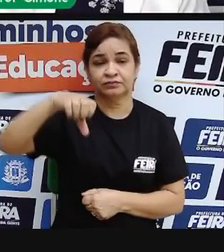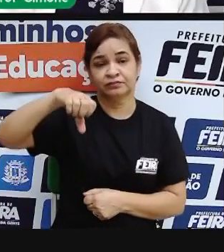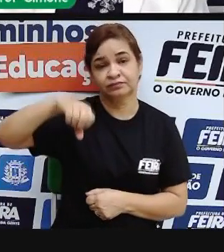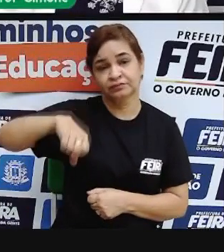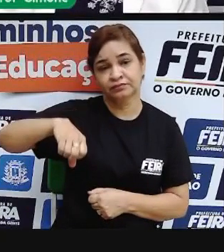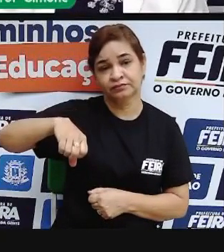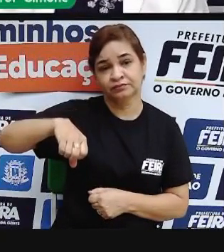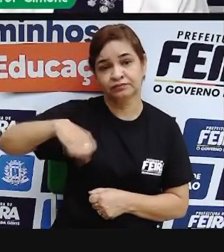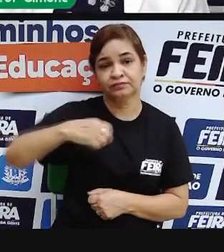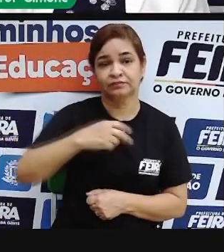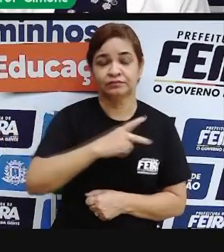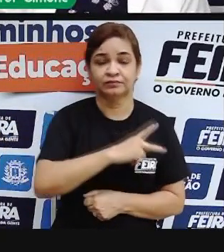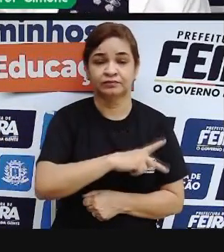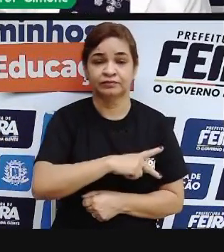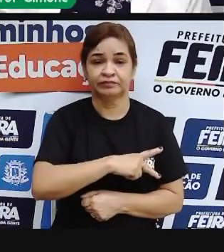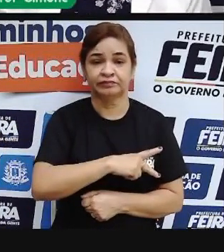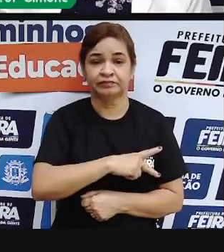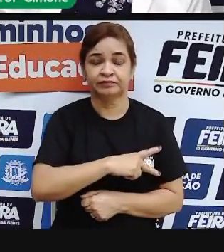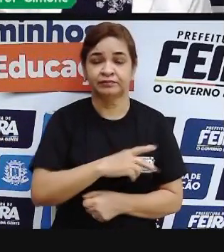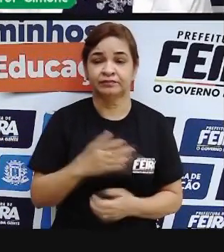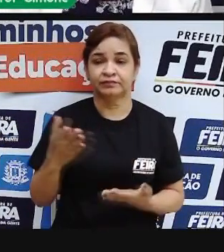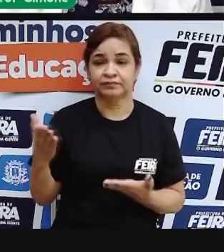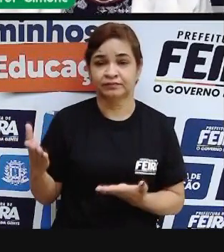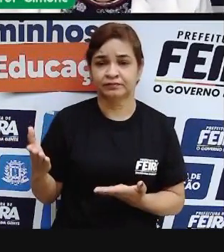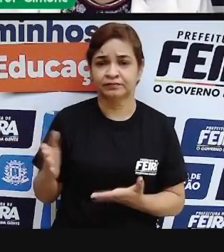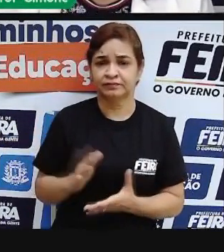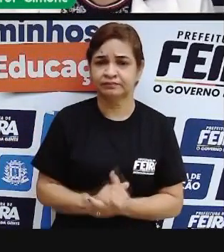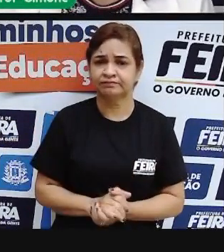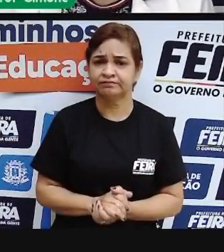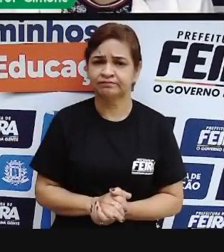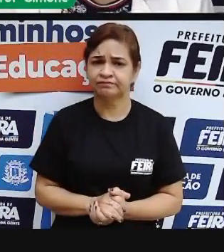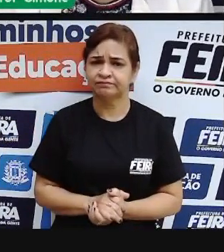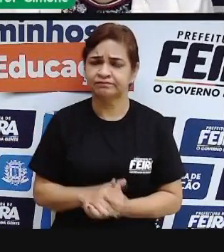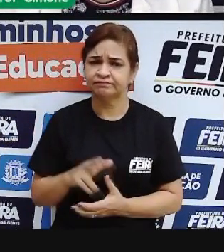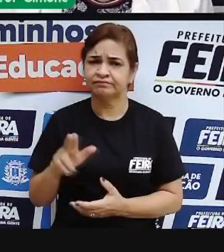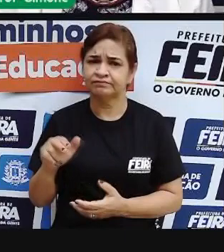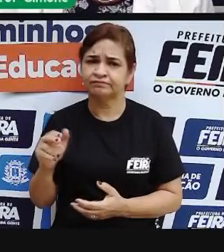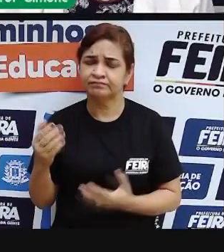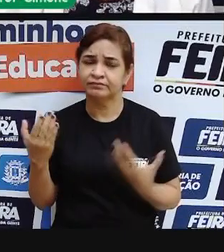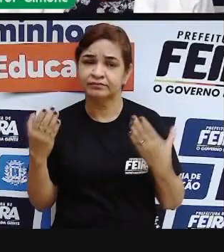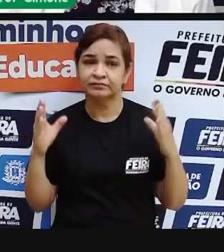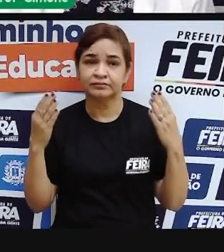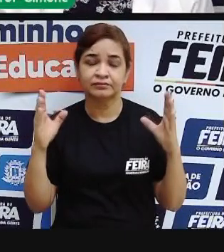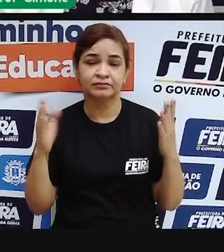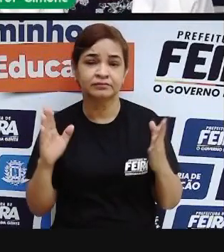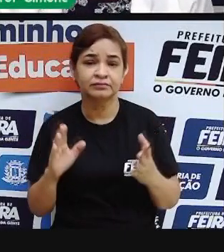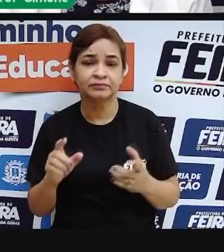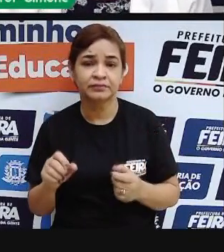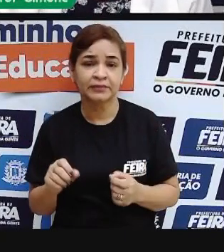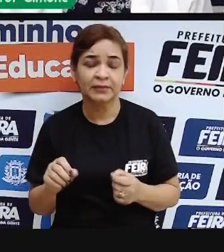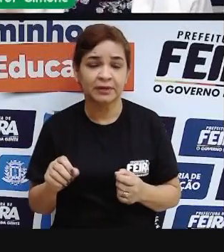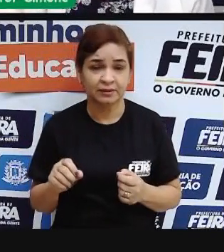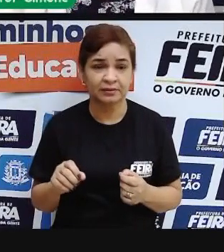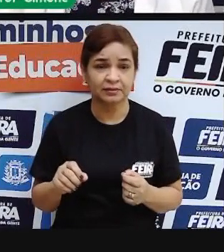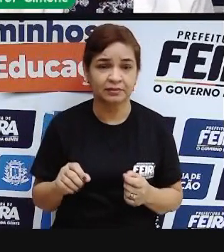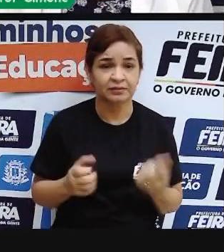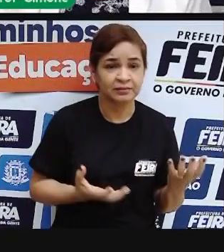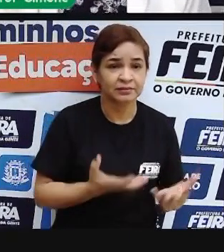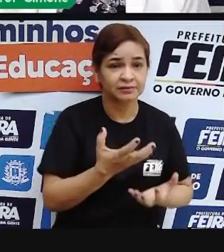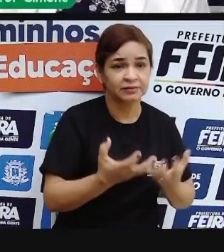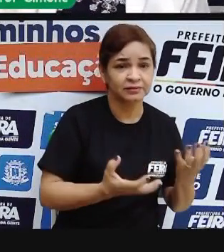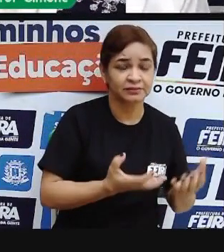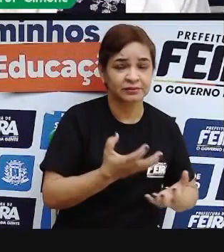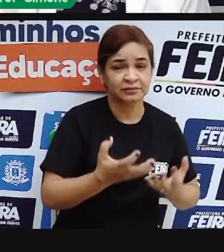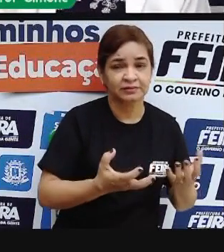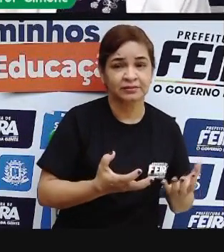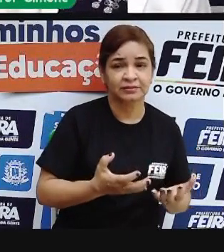São Pedro. Mas normalmente a gente nunca diz festejos juninos, não é verdade? A gente sempre diz assim, o São João, né? E